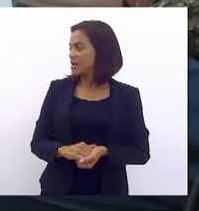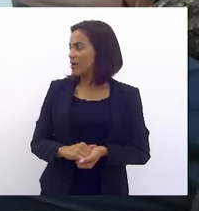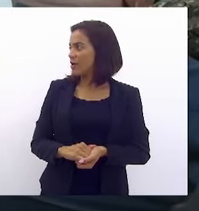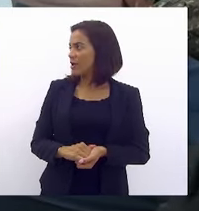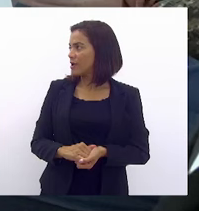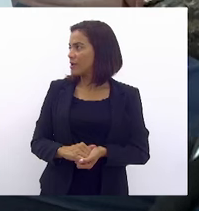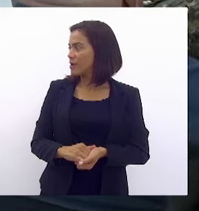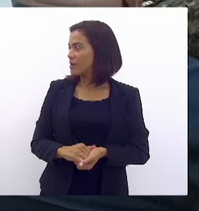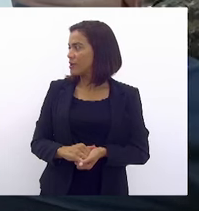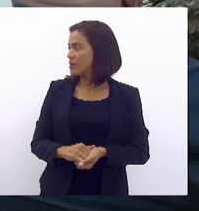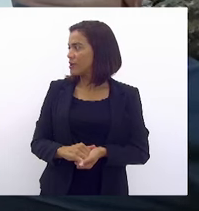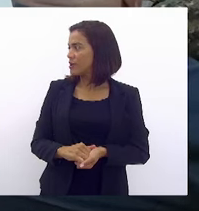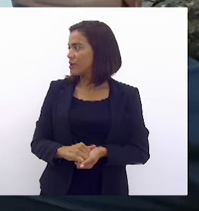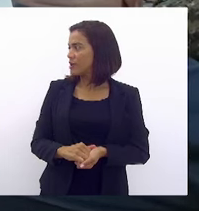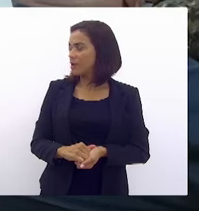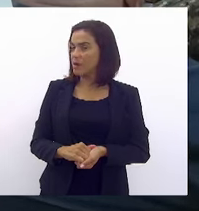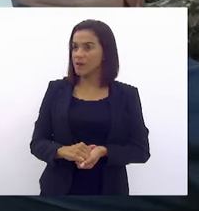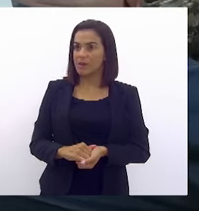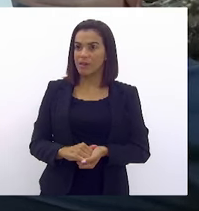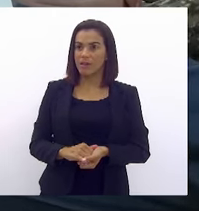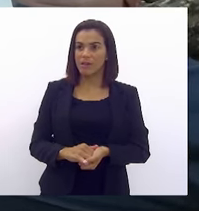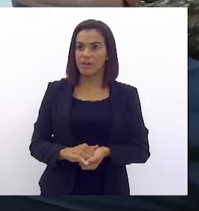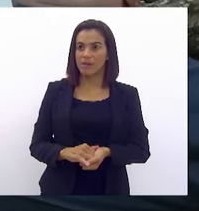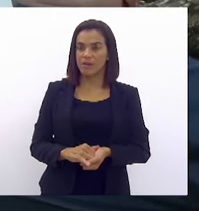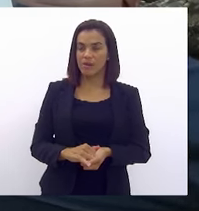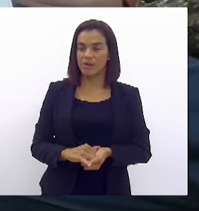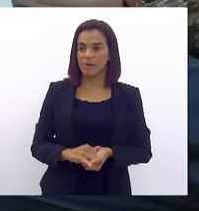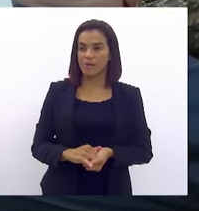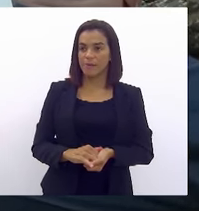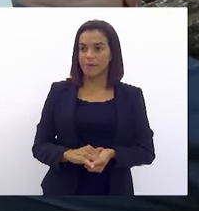André, coloca 10 minutos para ela.